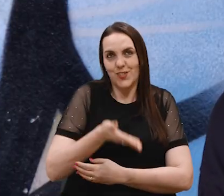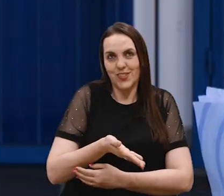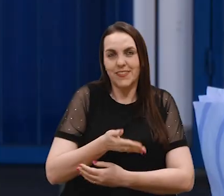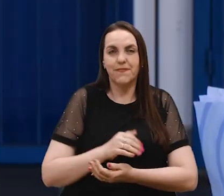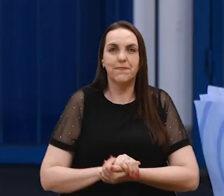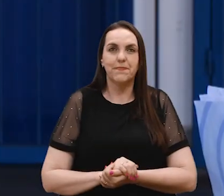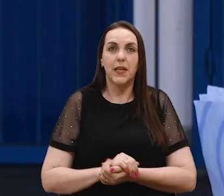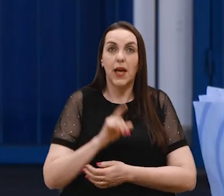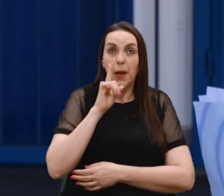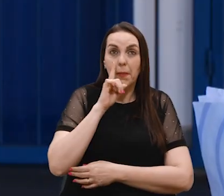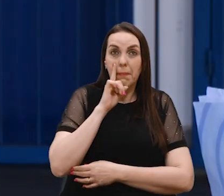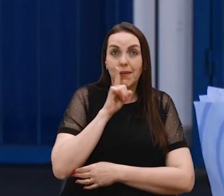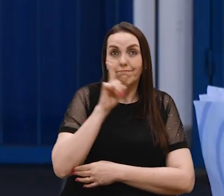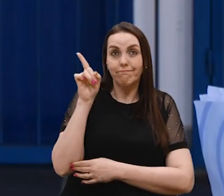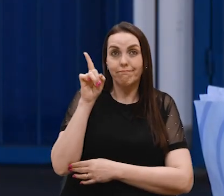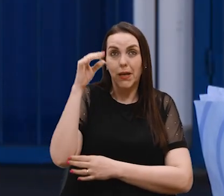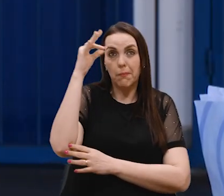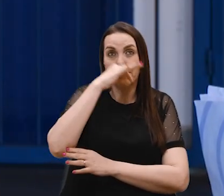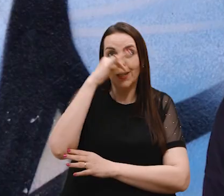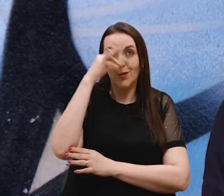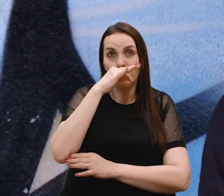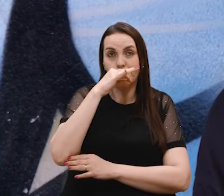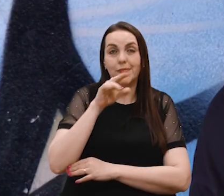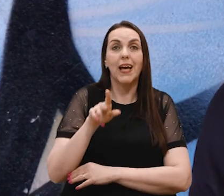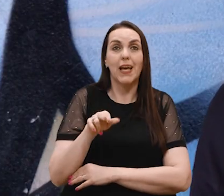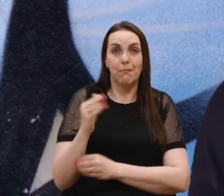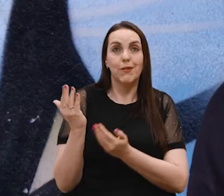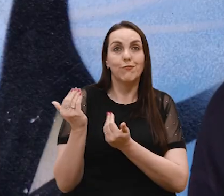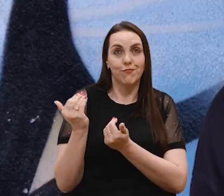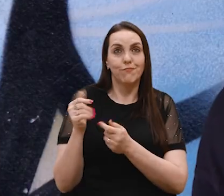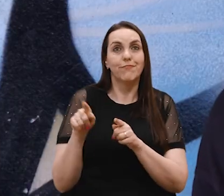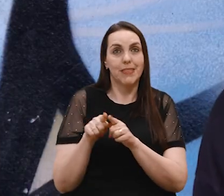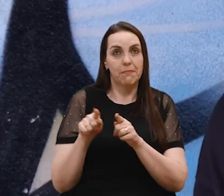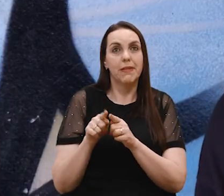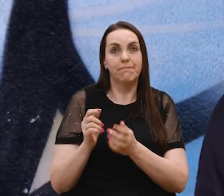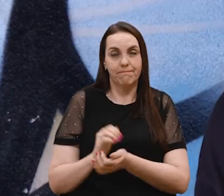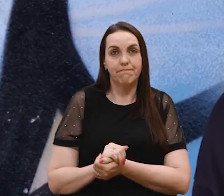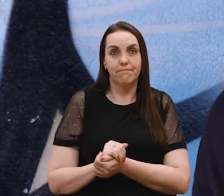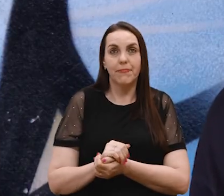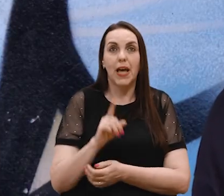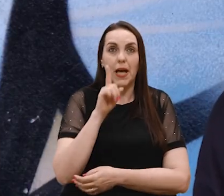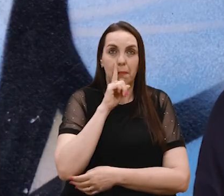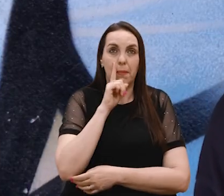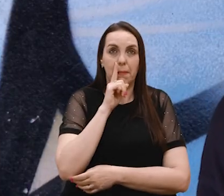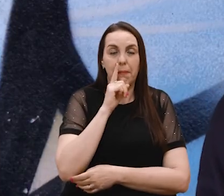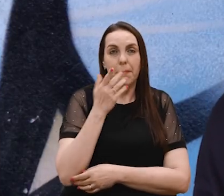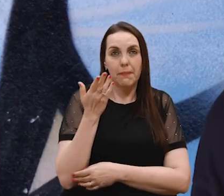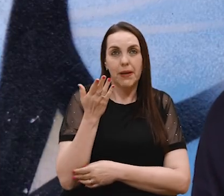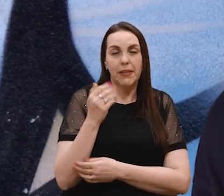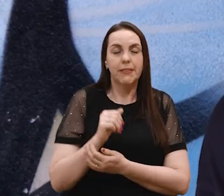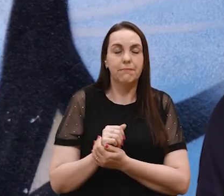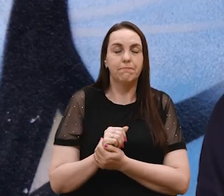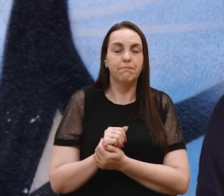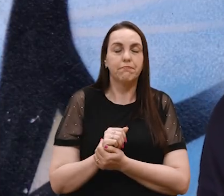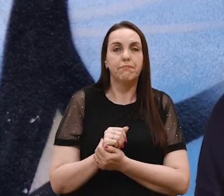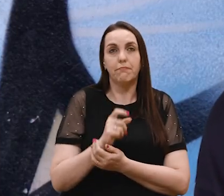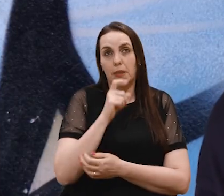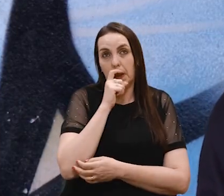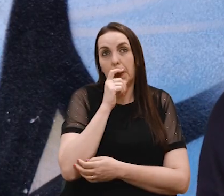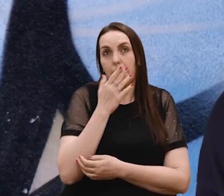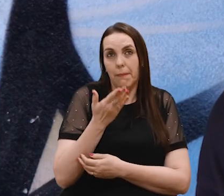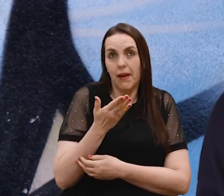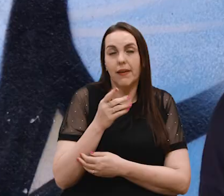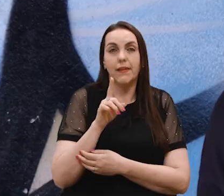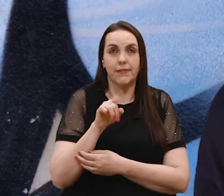Sul. Minha mãe está no Peru. A minha irmã mais nova também, que minha mãe é Dixiriane. Meu